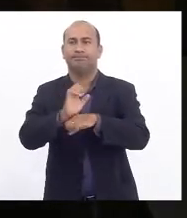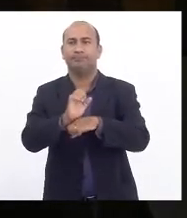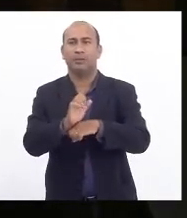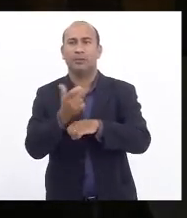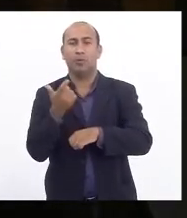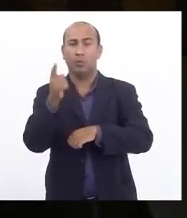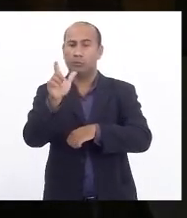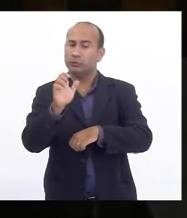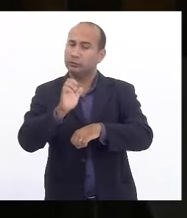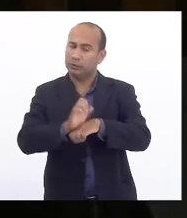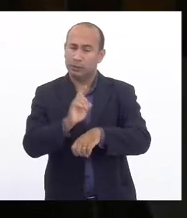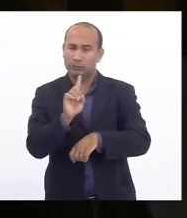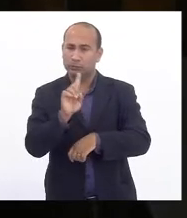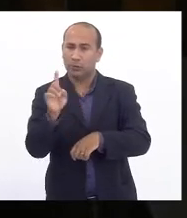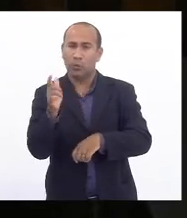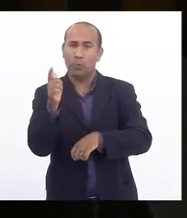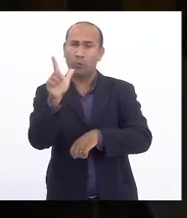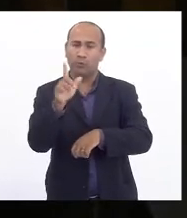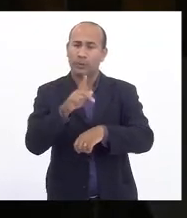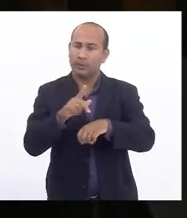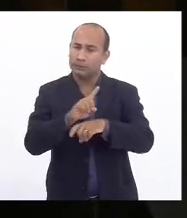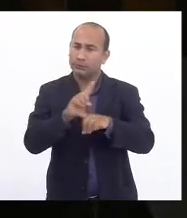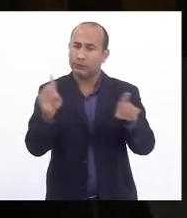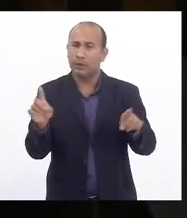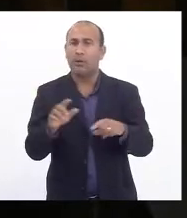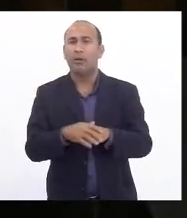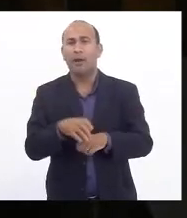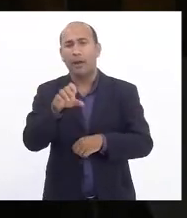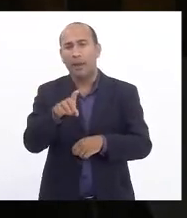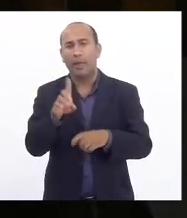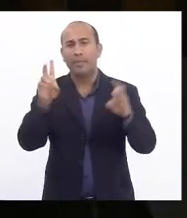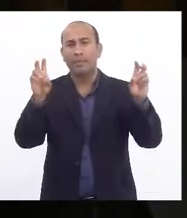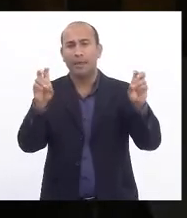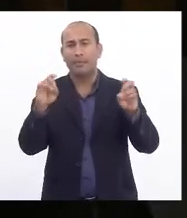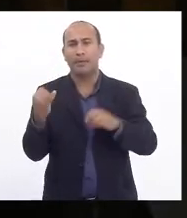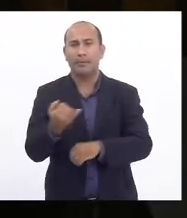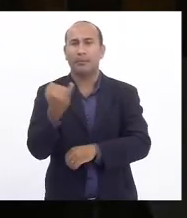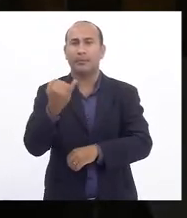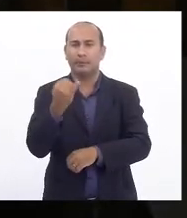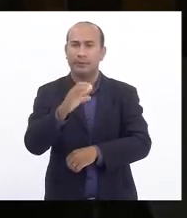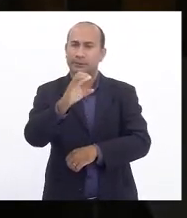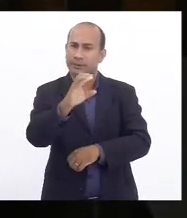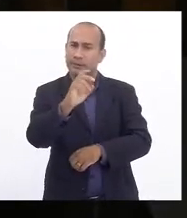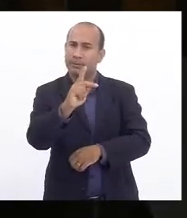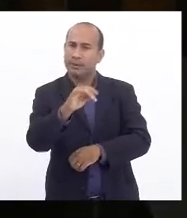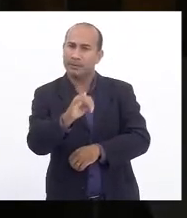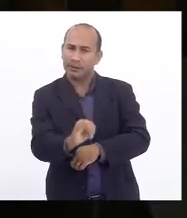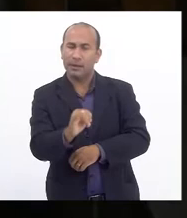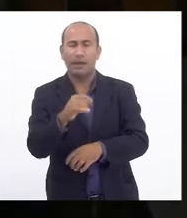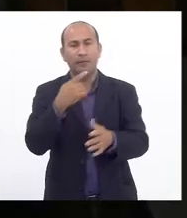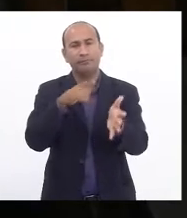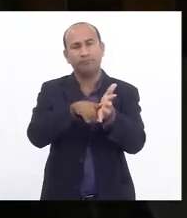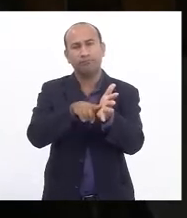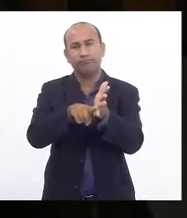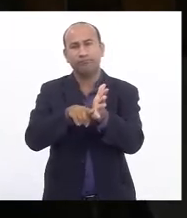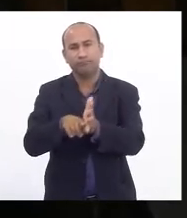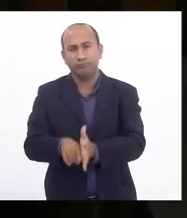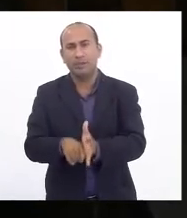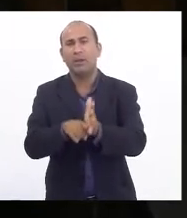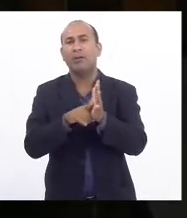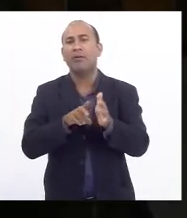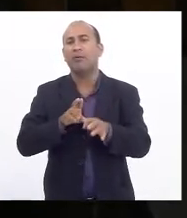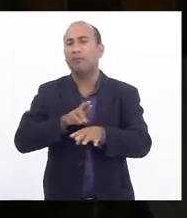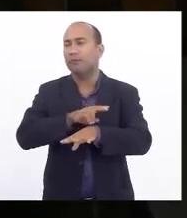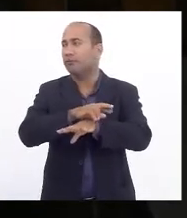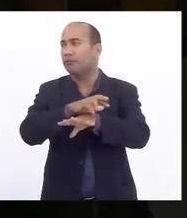não é economia de outros estados ou até de outros países estão temas importantes que a CPI apurou investigou com